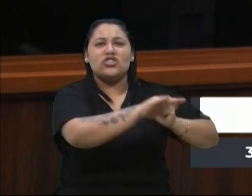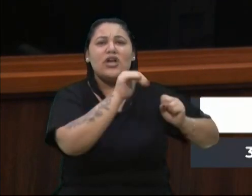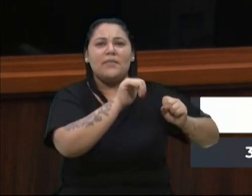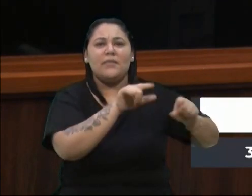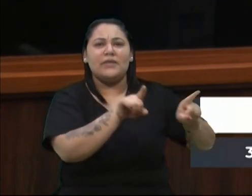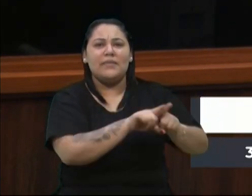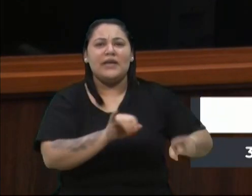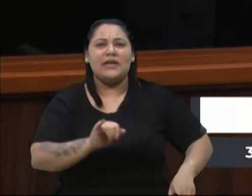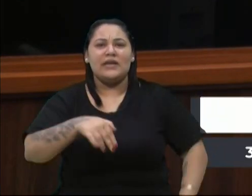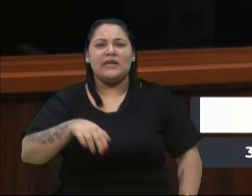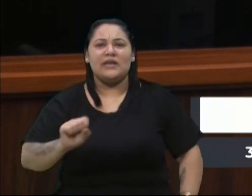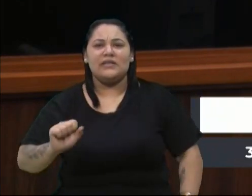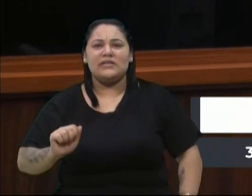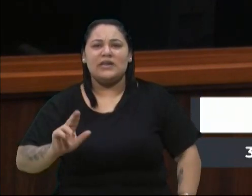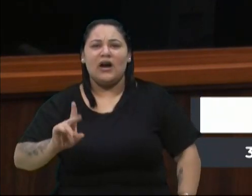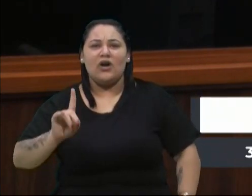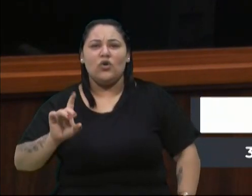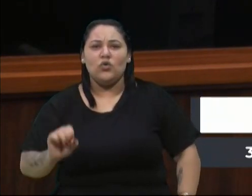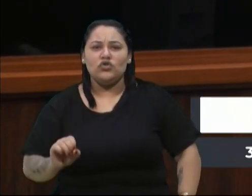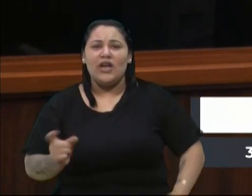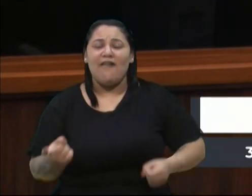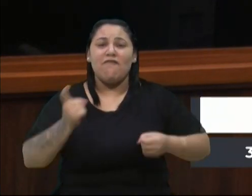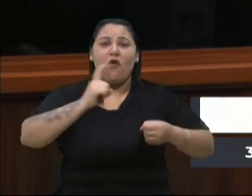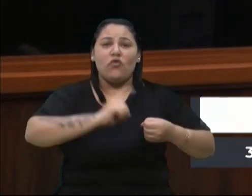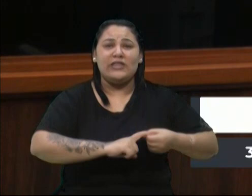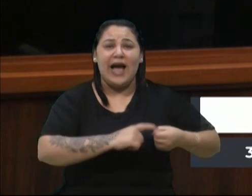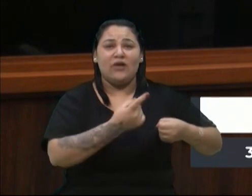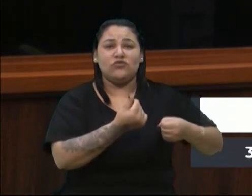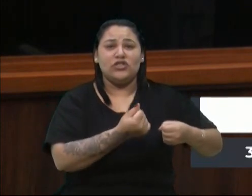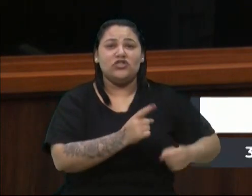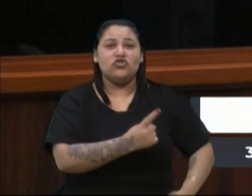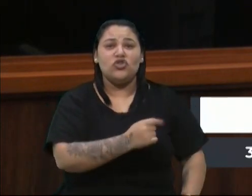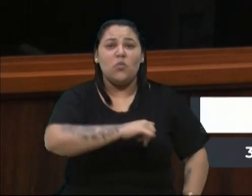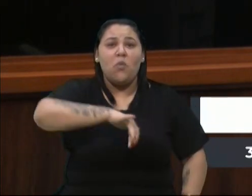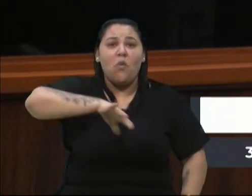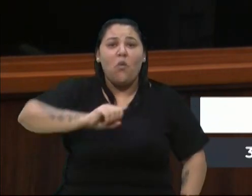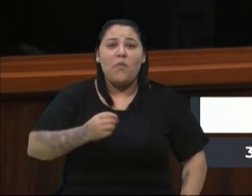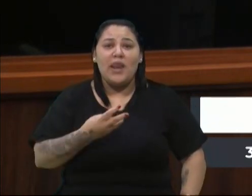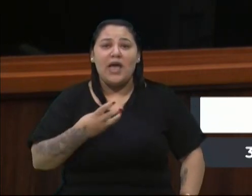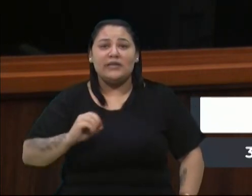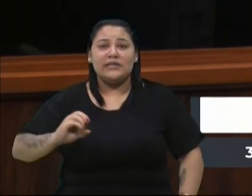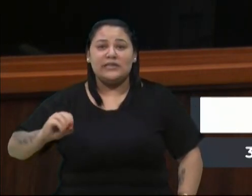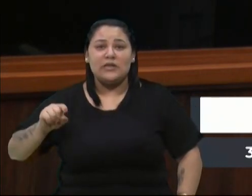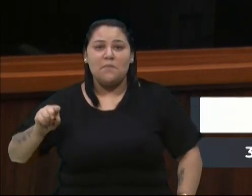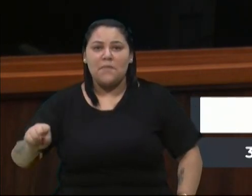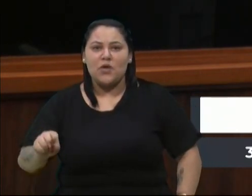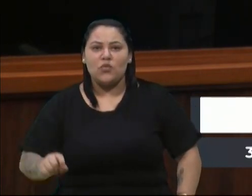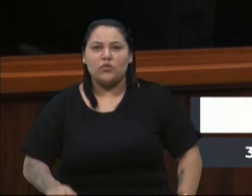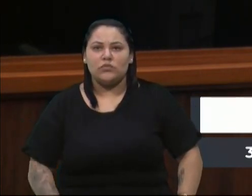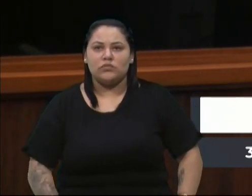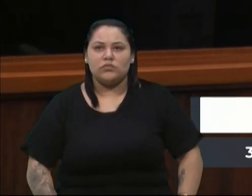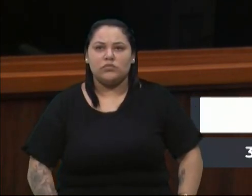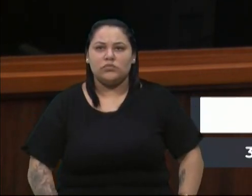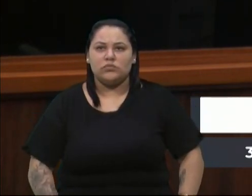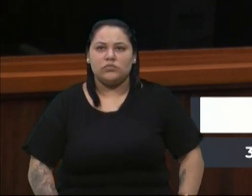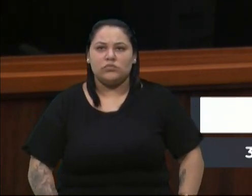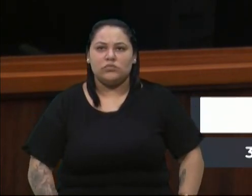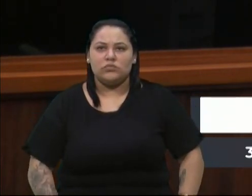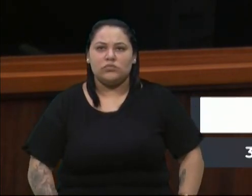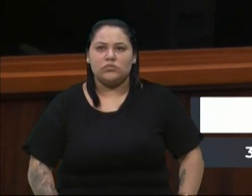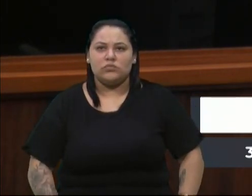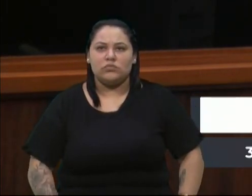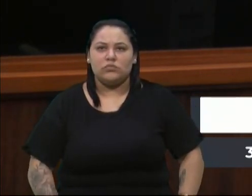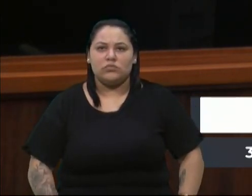o InSaúde a restituir esse valor de 1.300.000. Portanto, não foi a CPI que percebeu